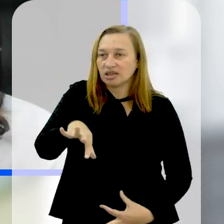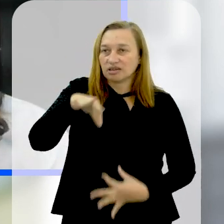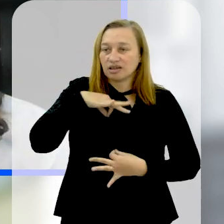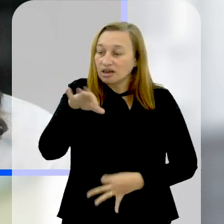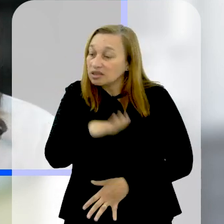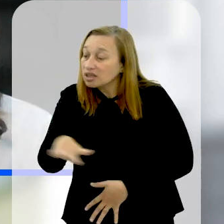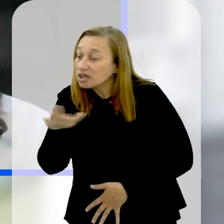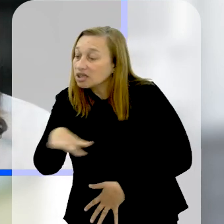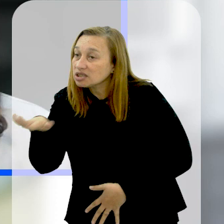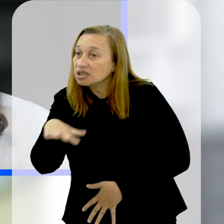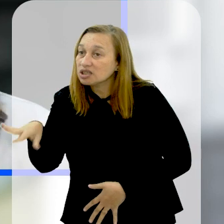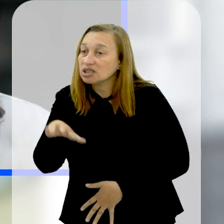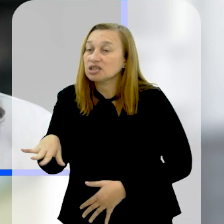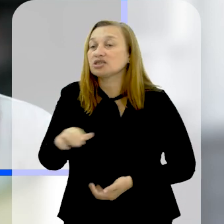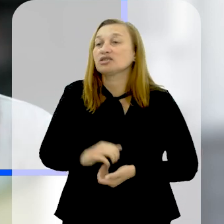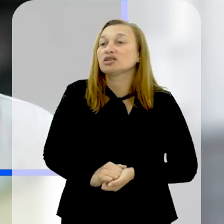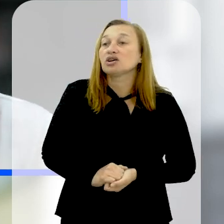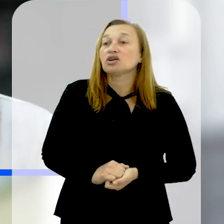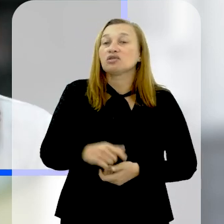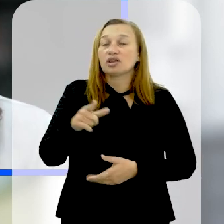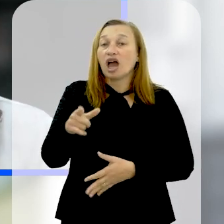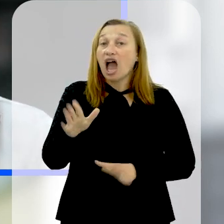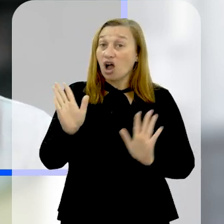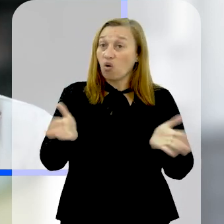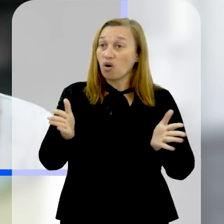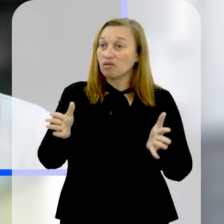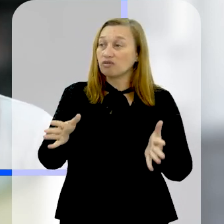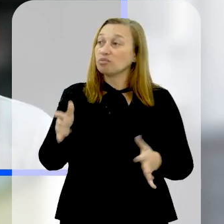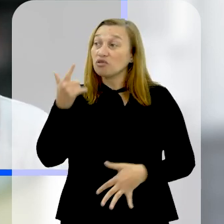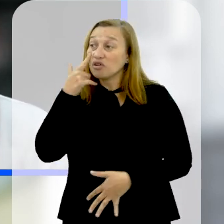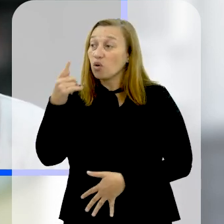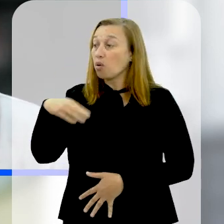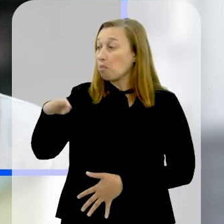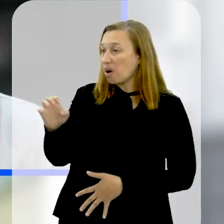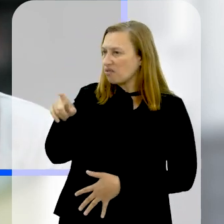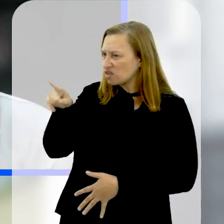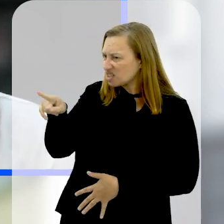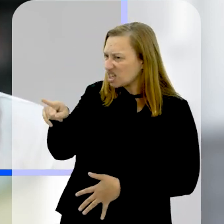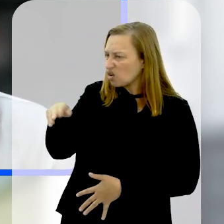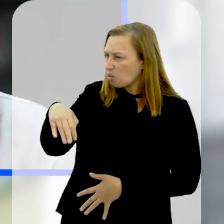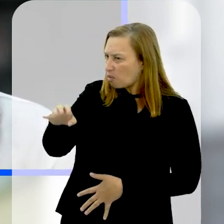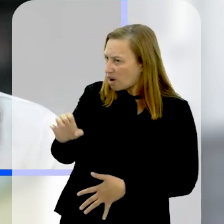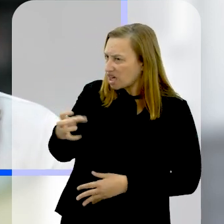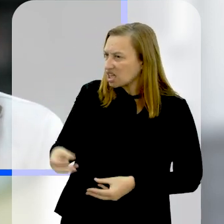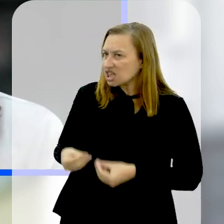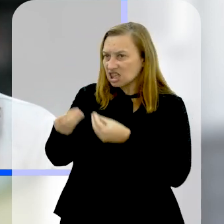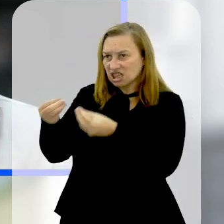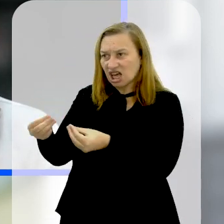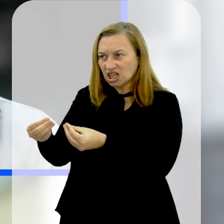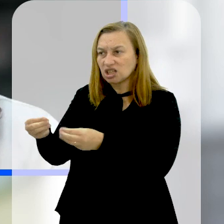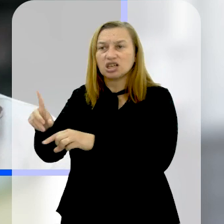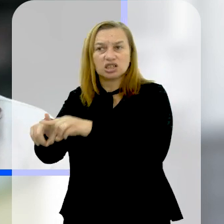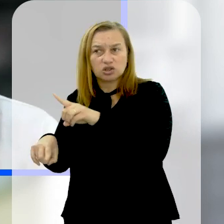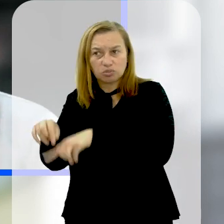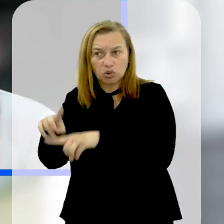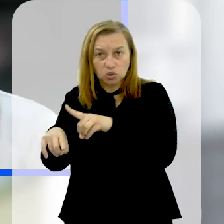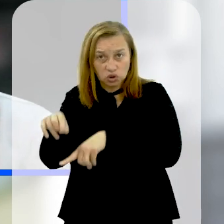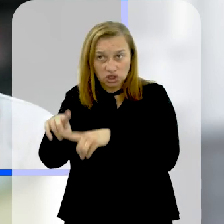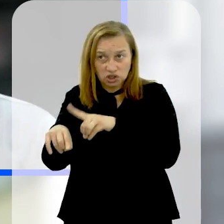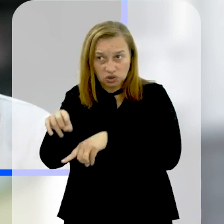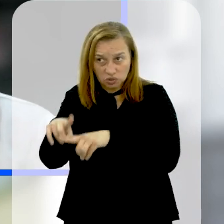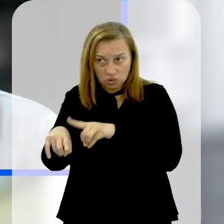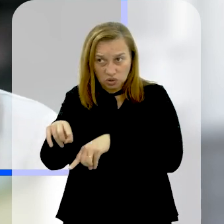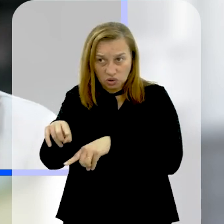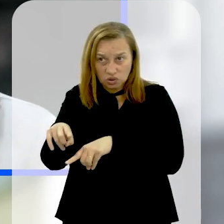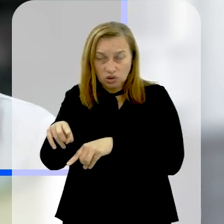E como, vamos colocar, né, no questão como mãe. Você como mãe, dando esse produto